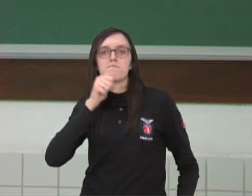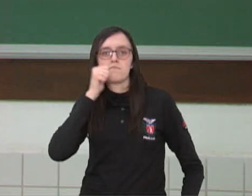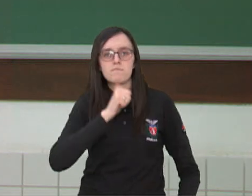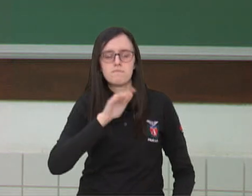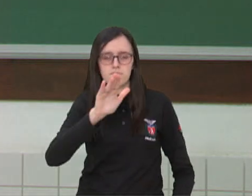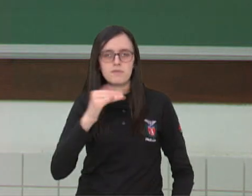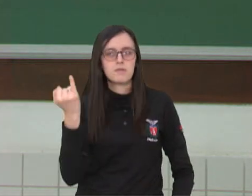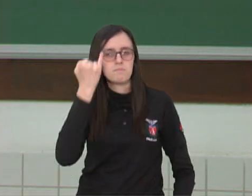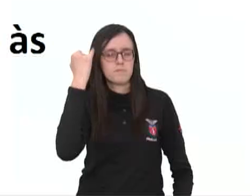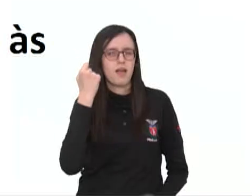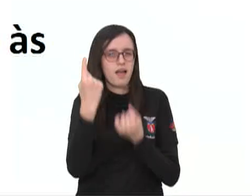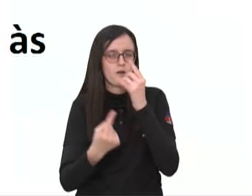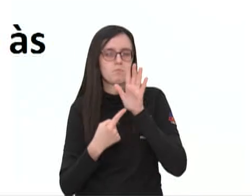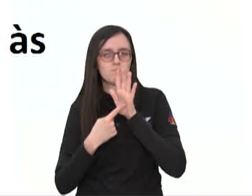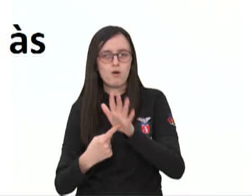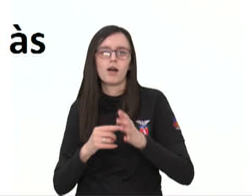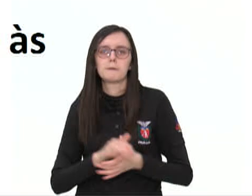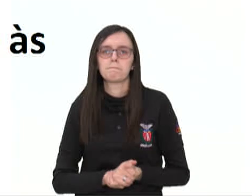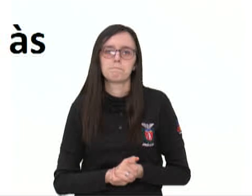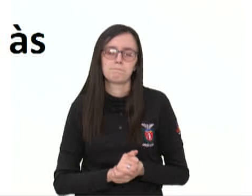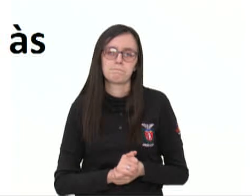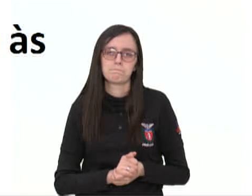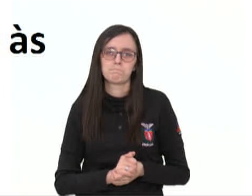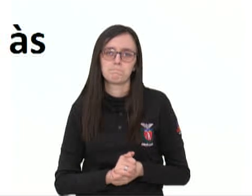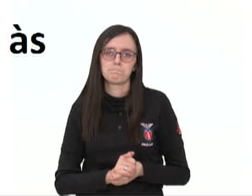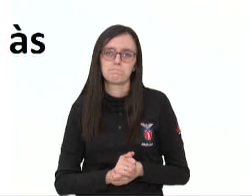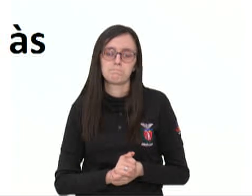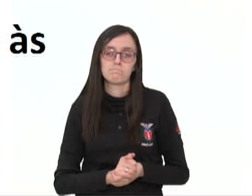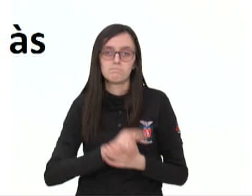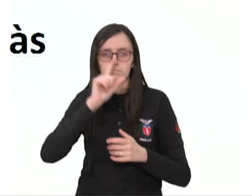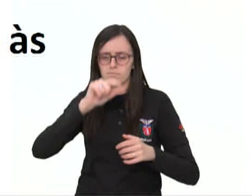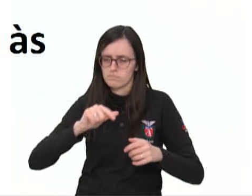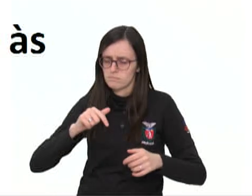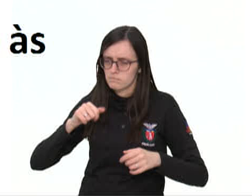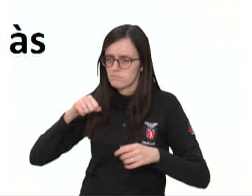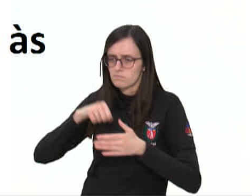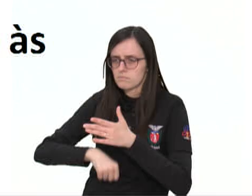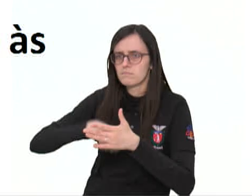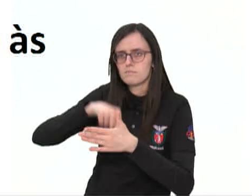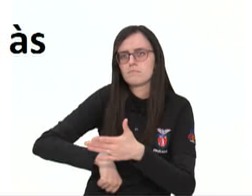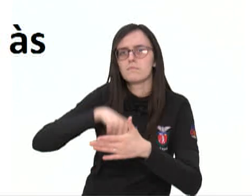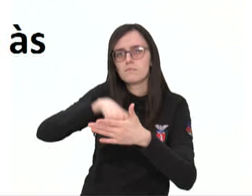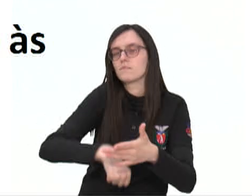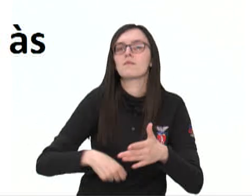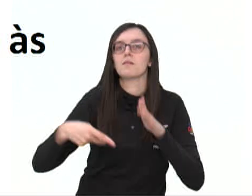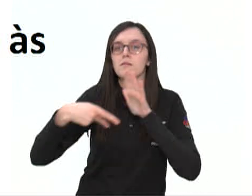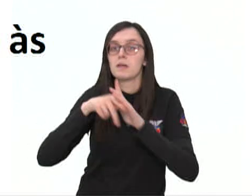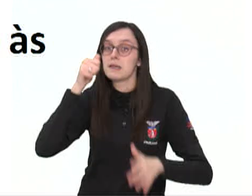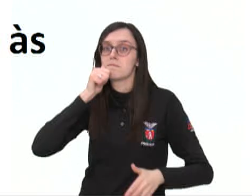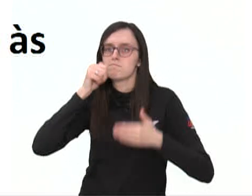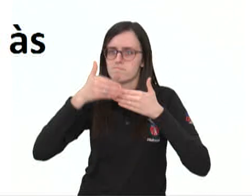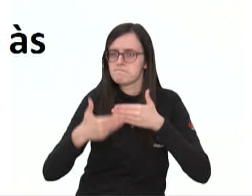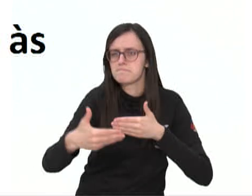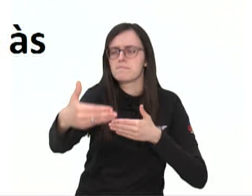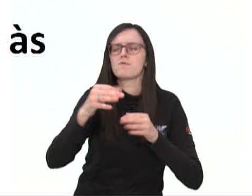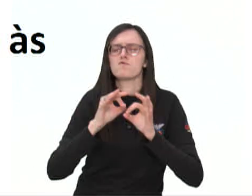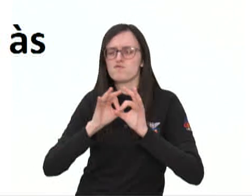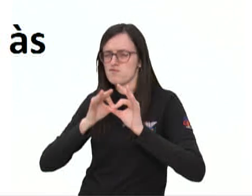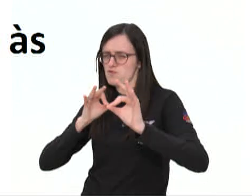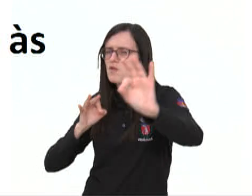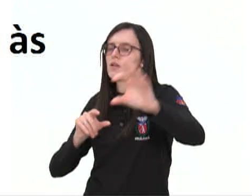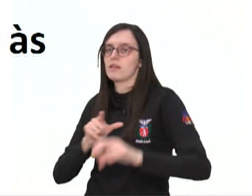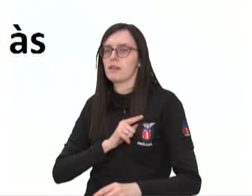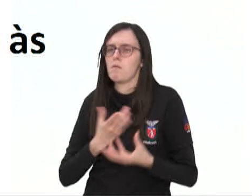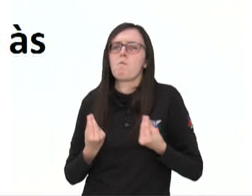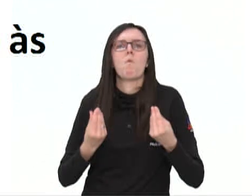Tá destacado alguns aqui, ó. A jornada do protagonismo feminino é longa, muito longa, e ainda